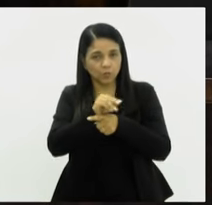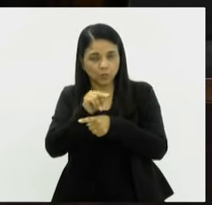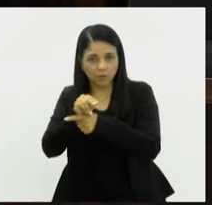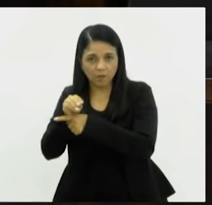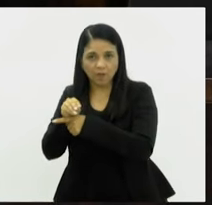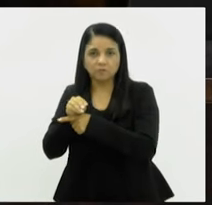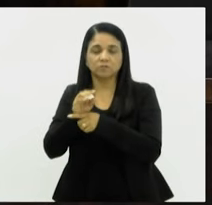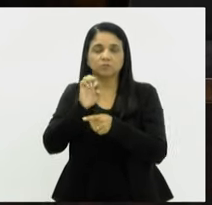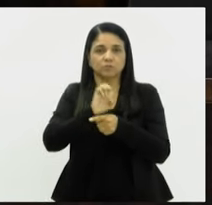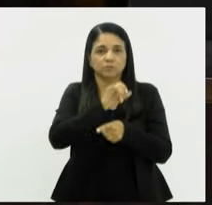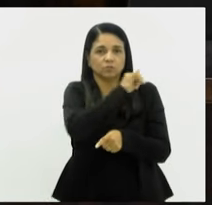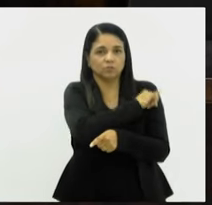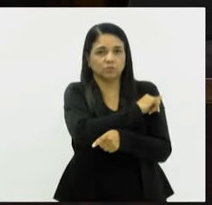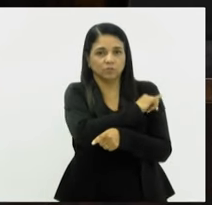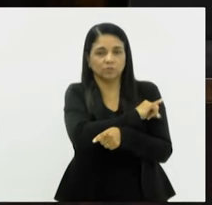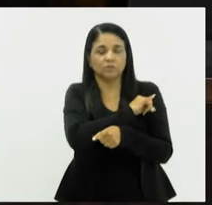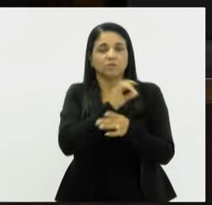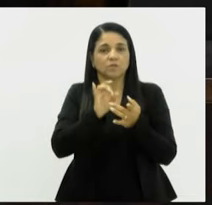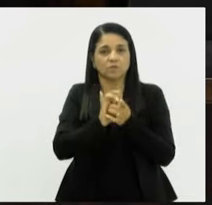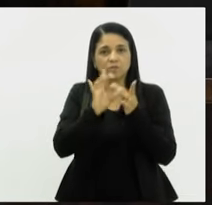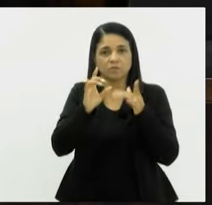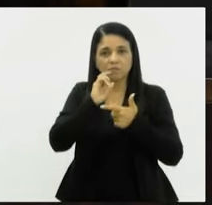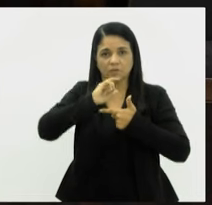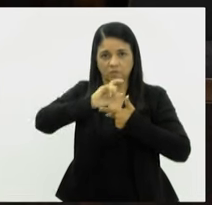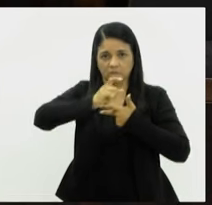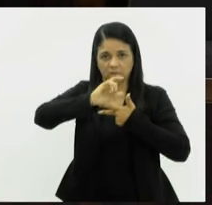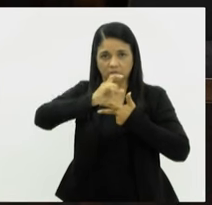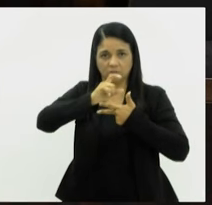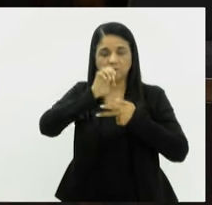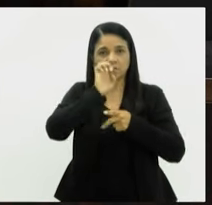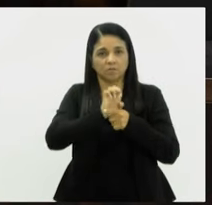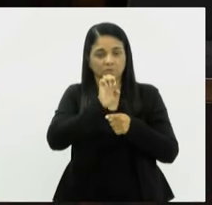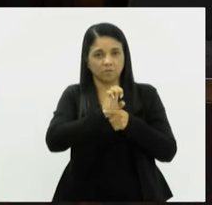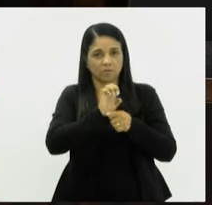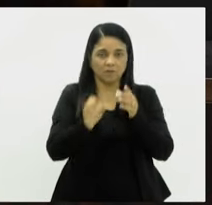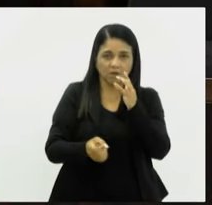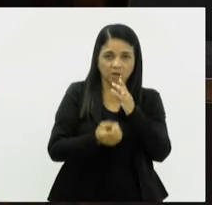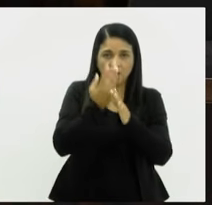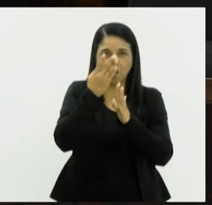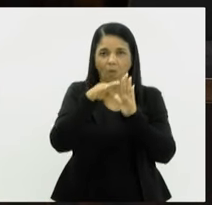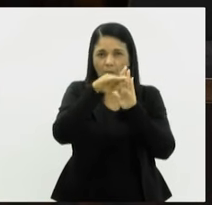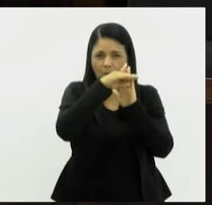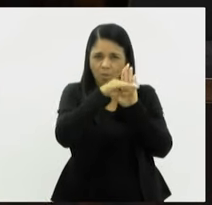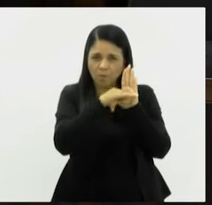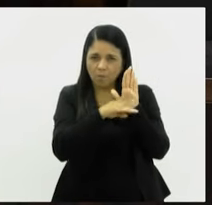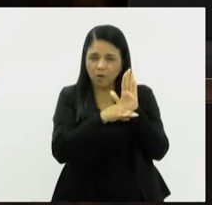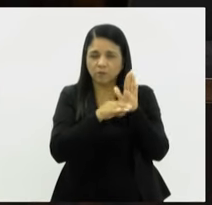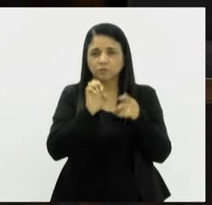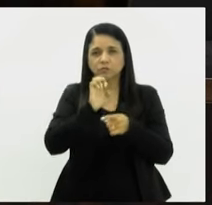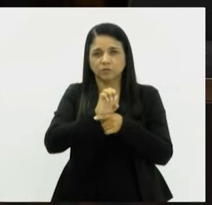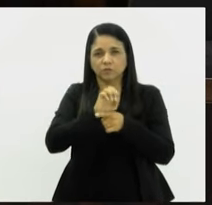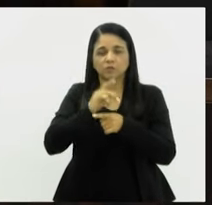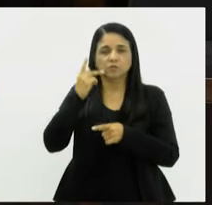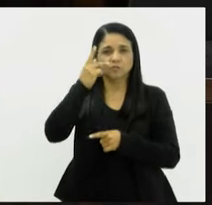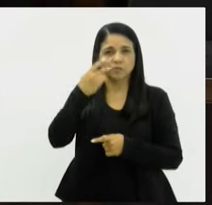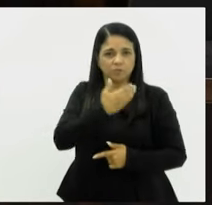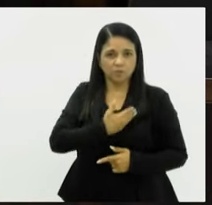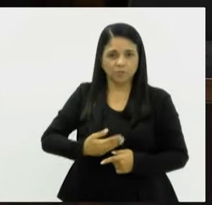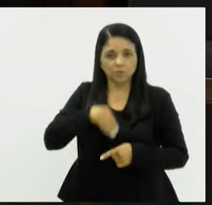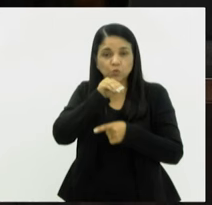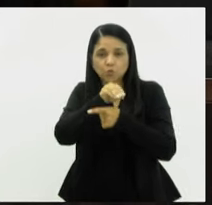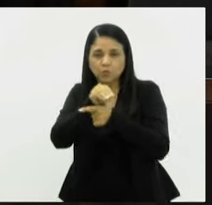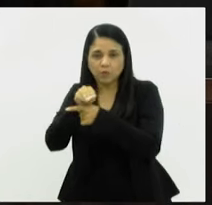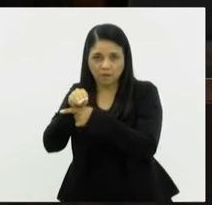do Rio de Janeiro e autoriza o Executivo Estadual a criar um plano estadual de políticas públicas do